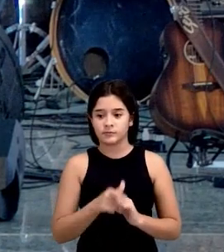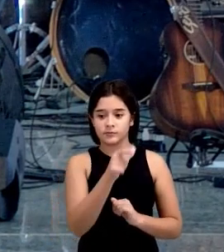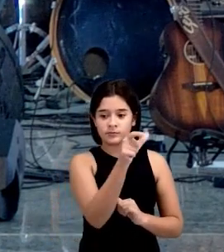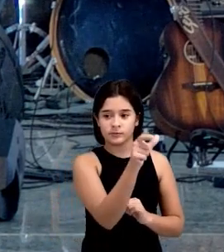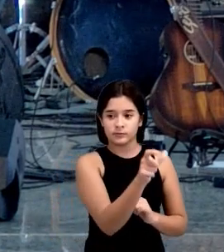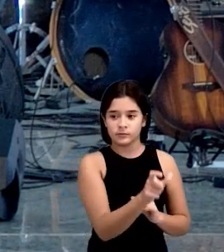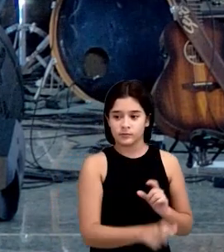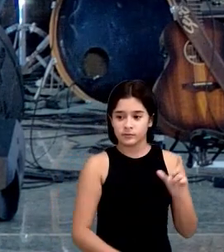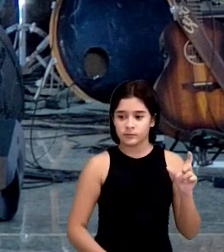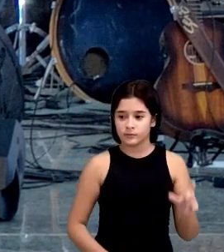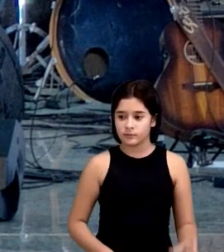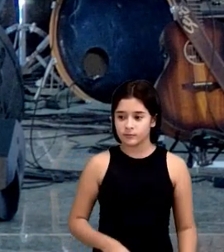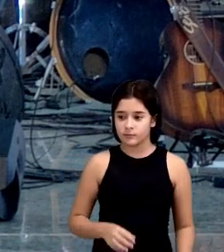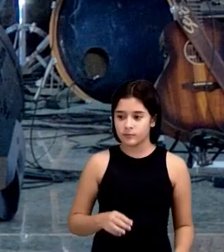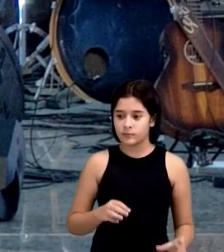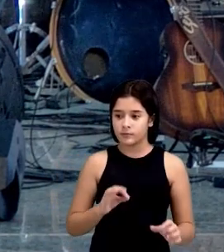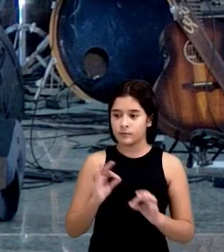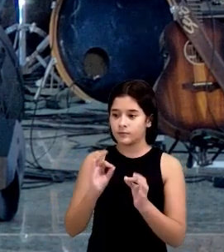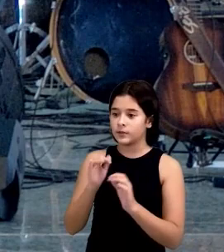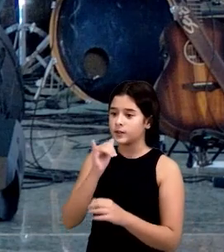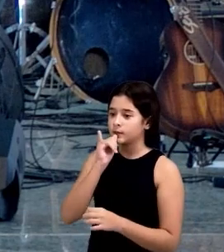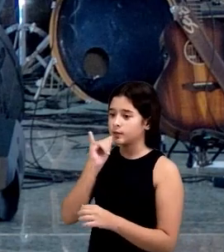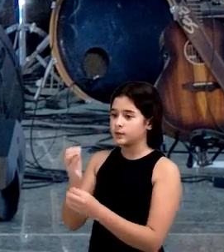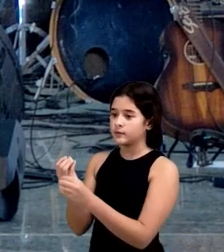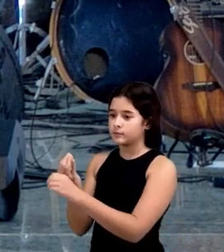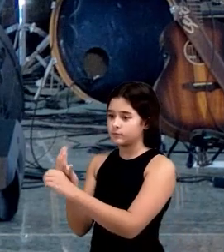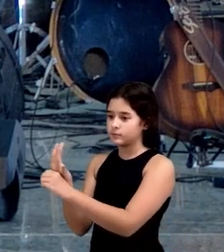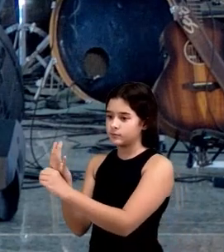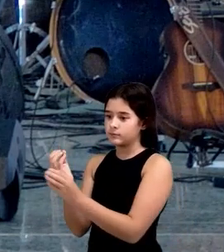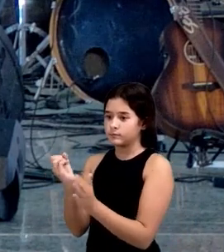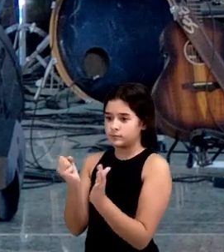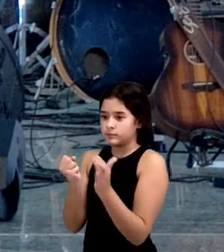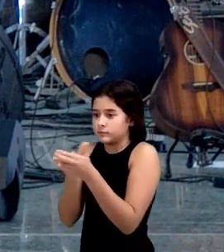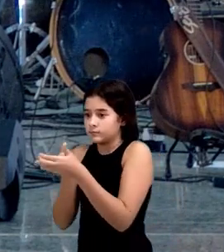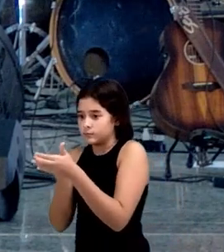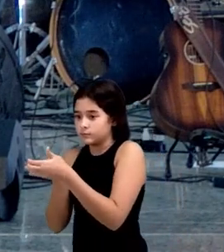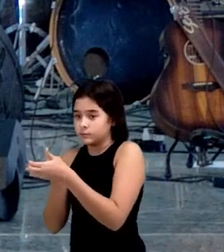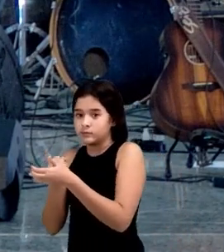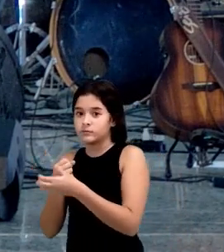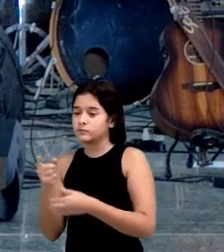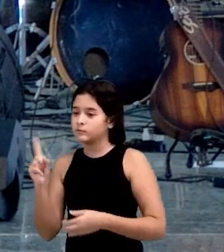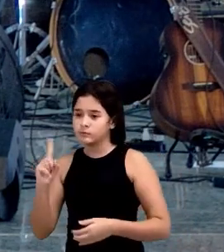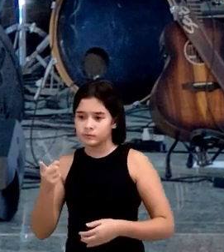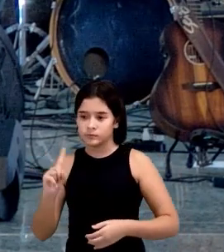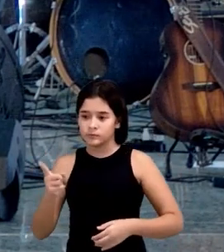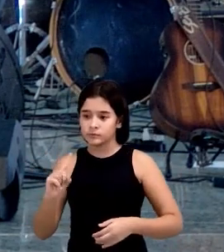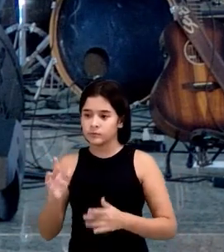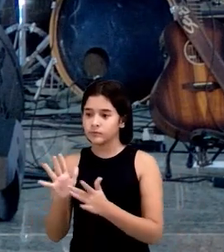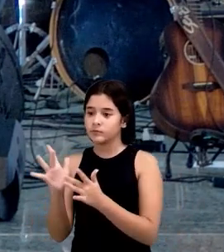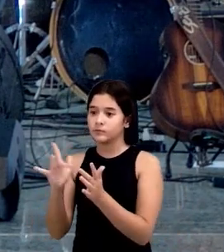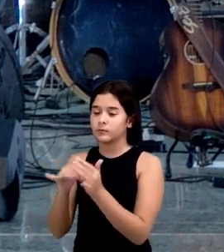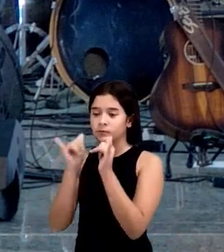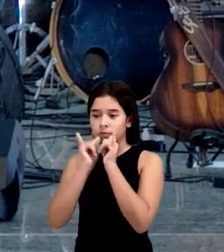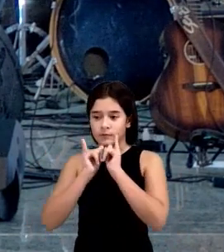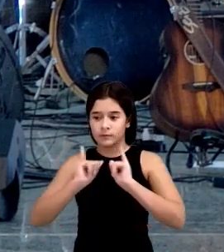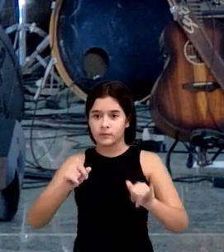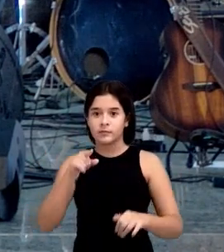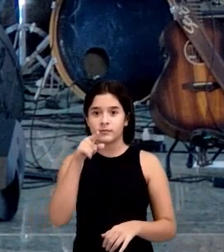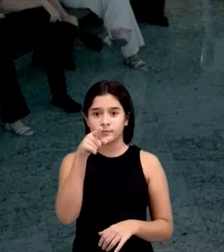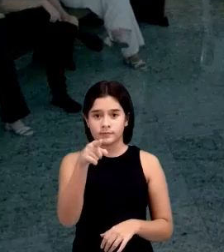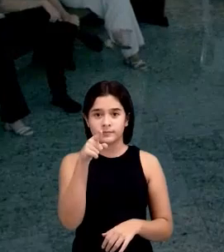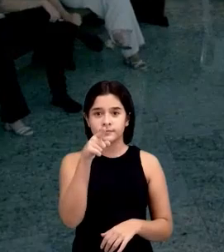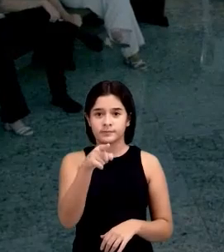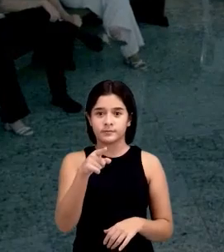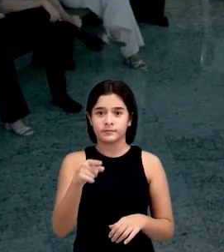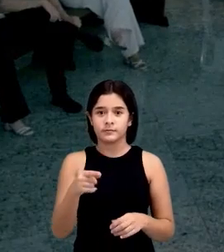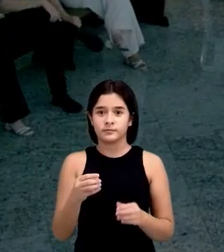isso que Jesus está dizendo. Se você faz parte do corpo de Cristo, como que eu vou te colocar debaixo de uma cama? Como que eu vou te esconder